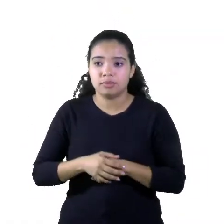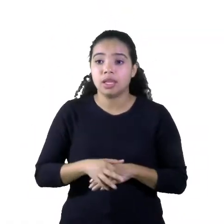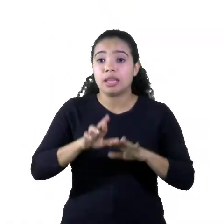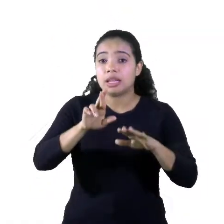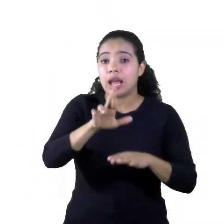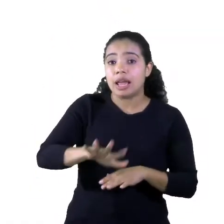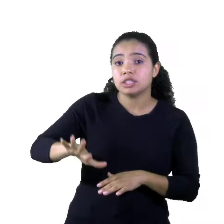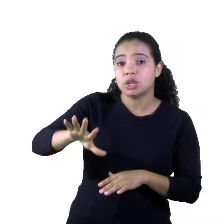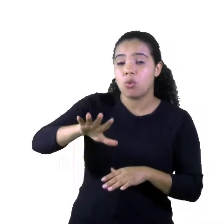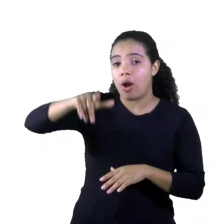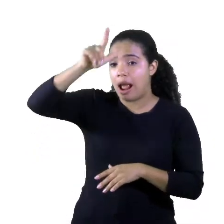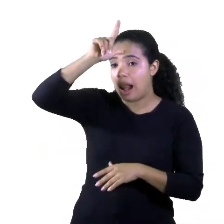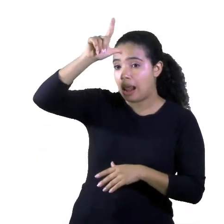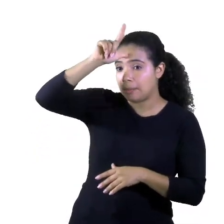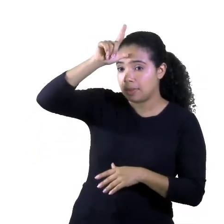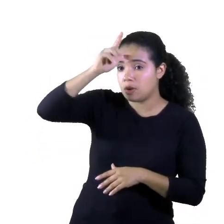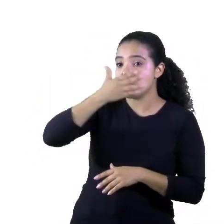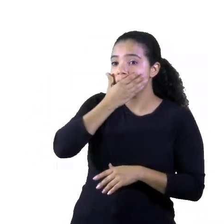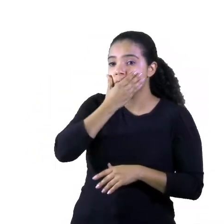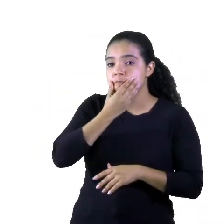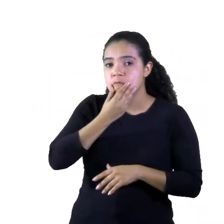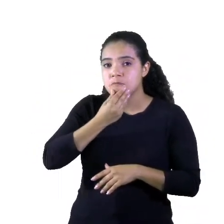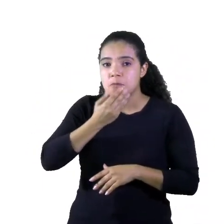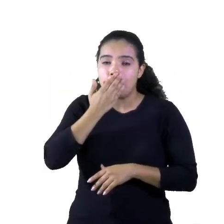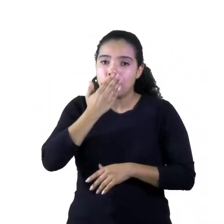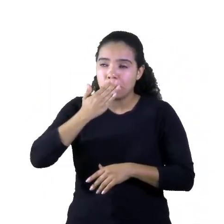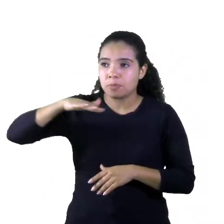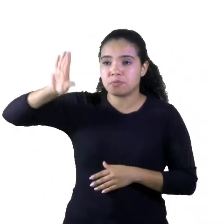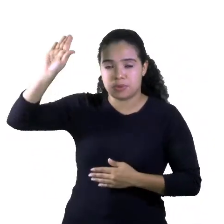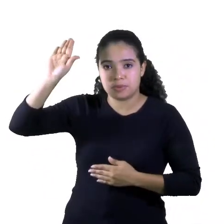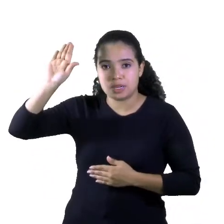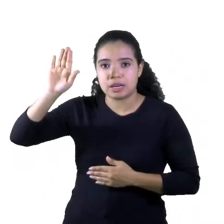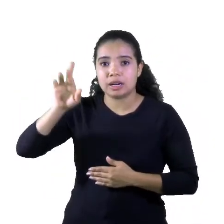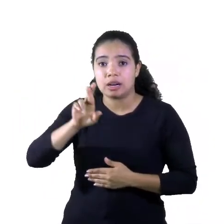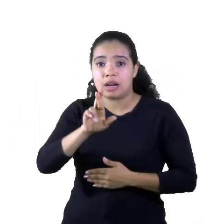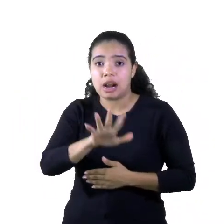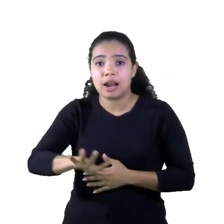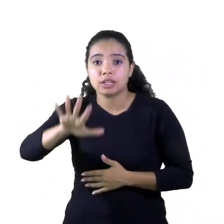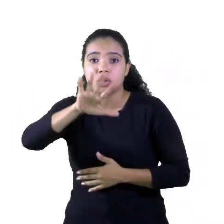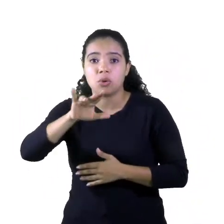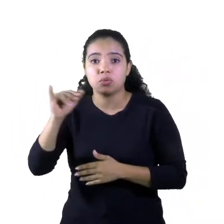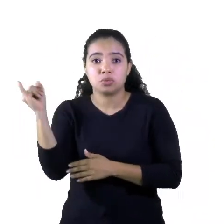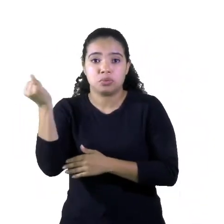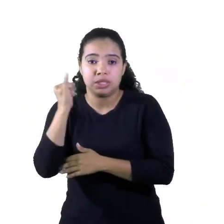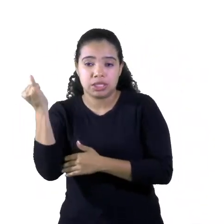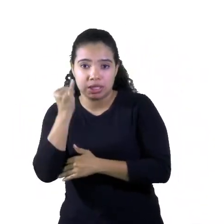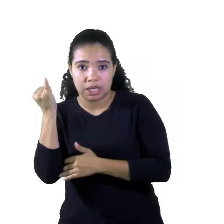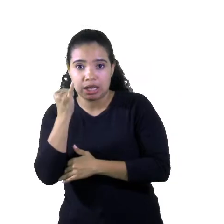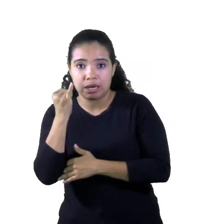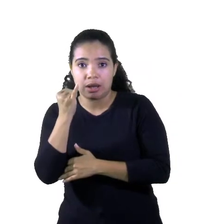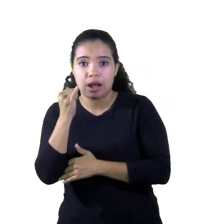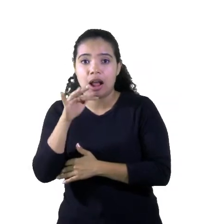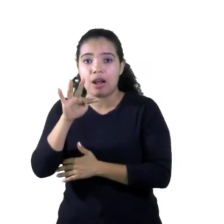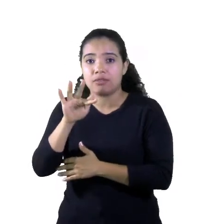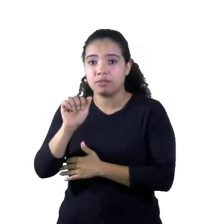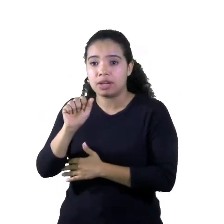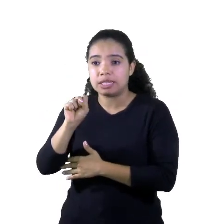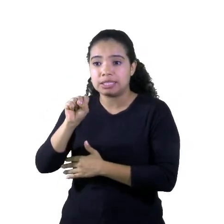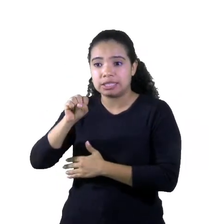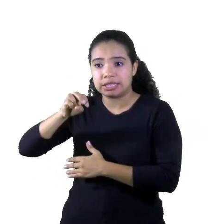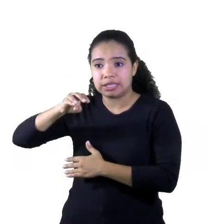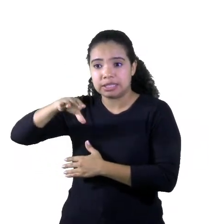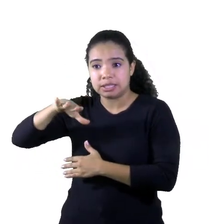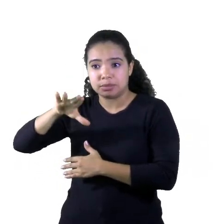da Alemanha, destacamos o nazismo com Adolf Hitler. Na região da Itália, vamos falar do fascismo com Benito